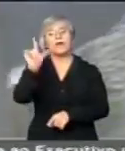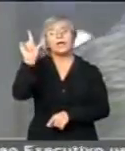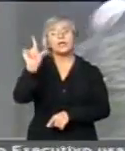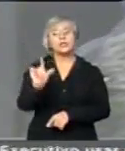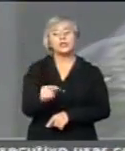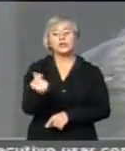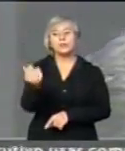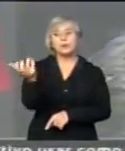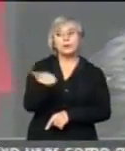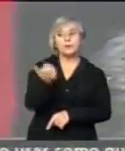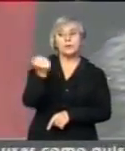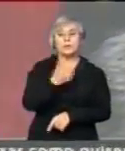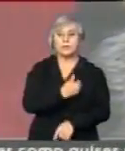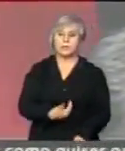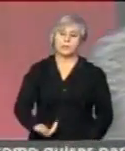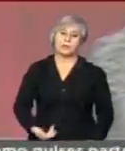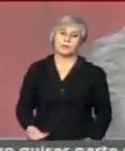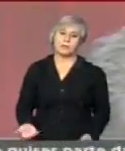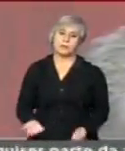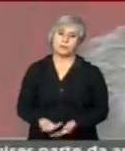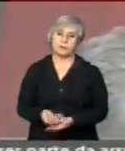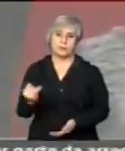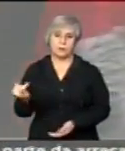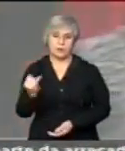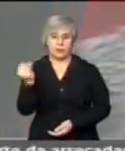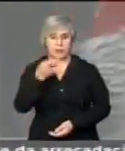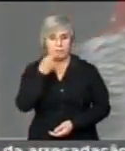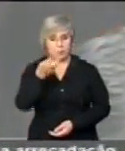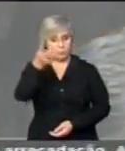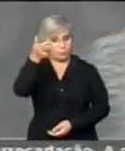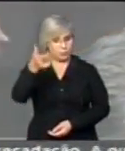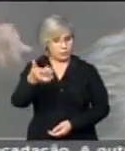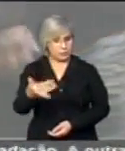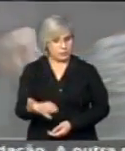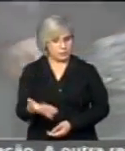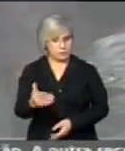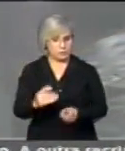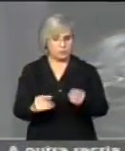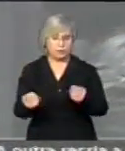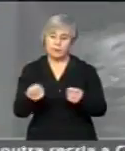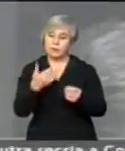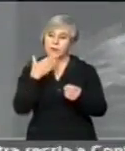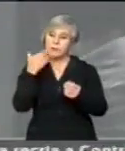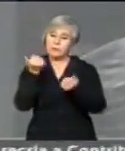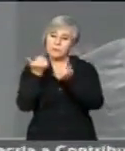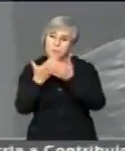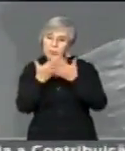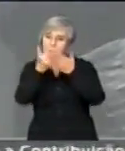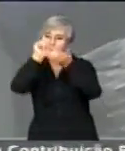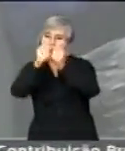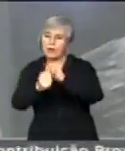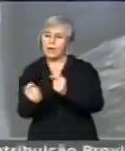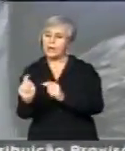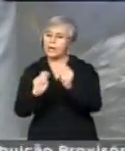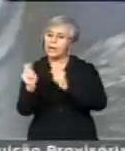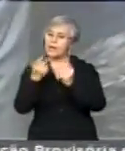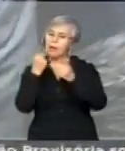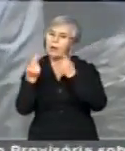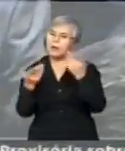a diminuição da arrecadação. É importante que isso se diga, é o que as melhores análises econômicas hoje